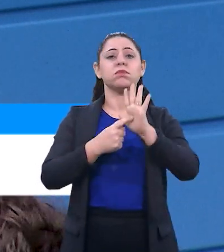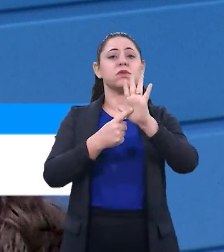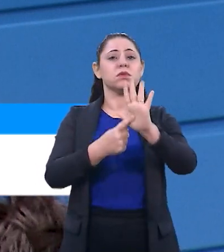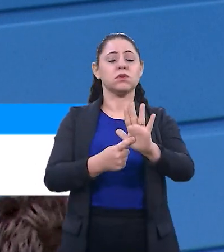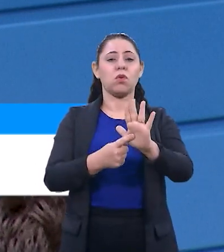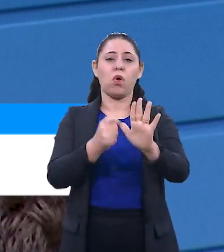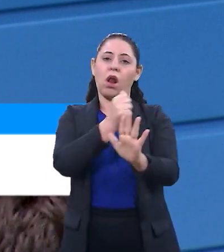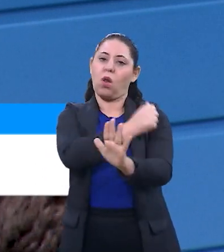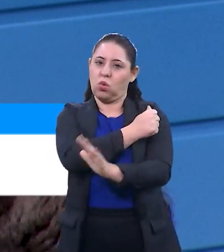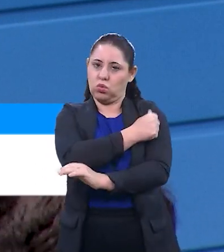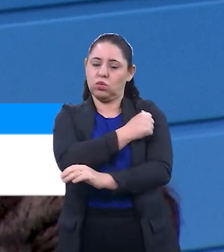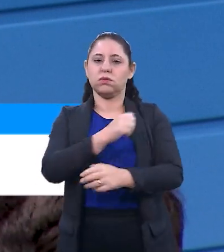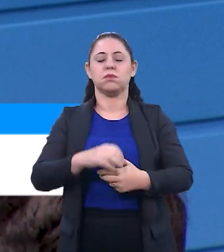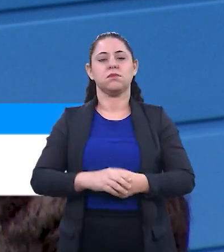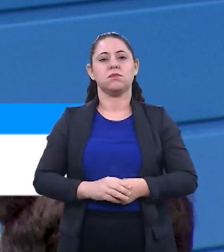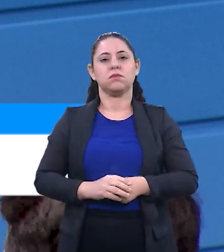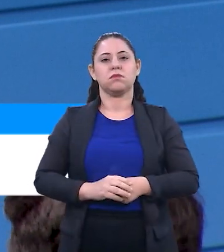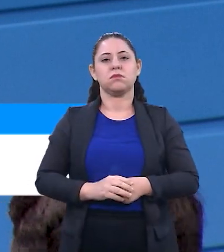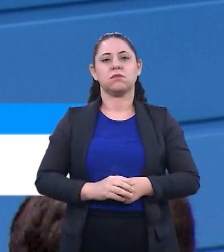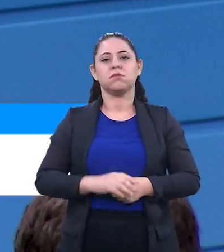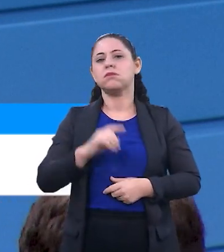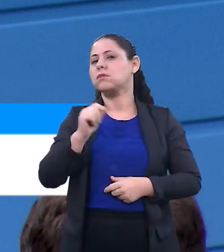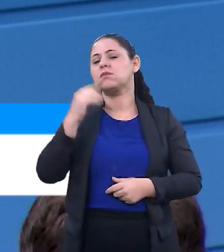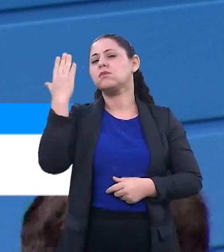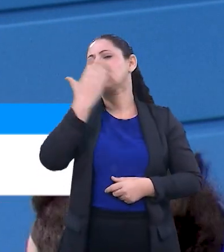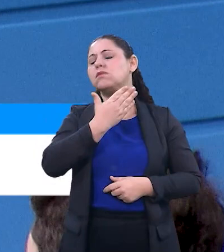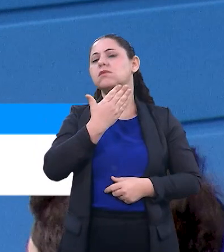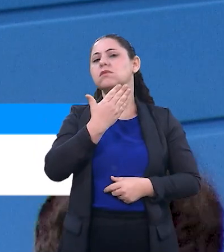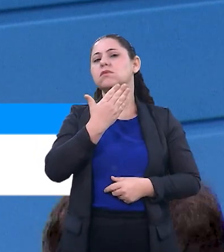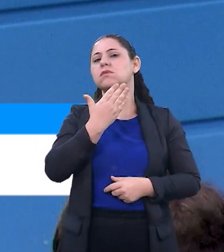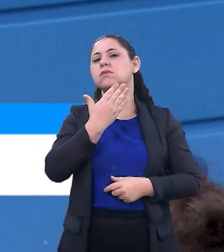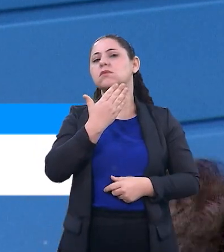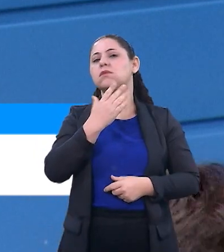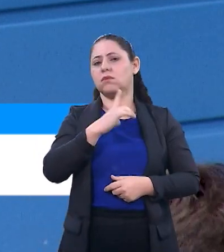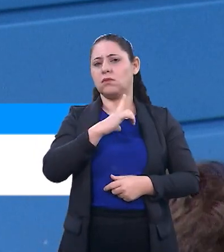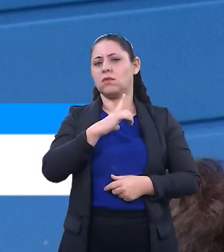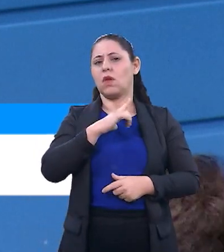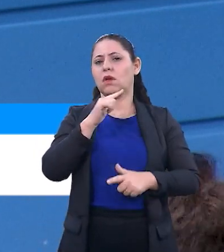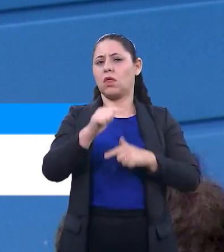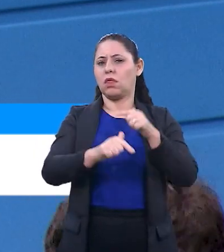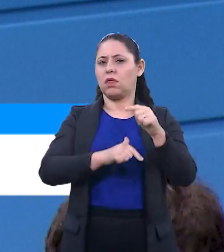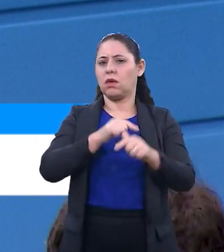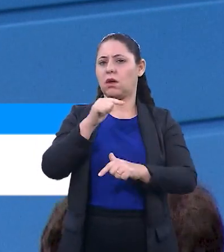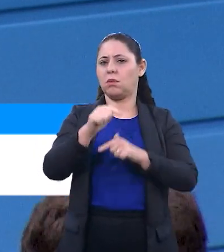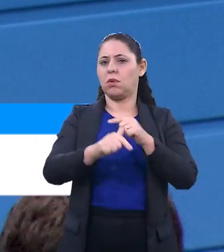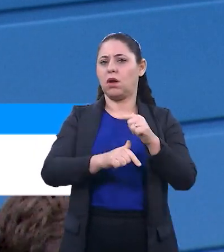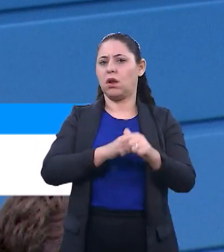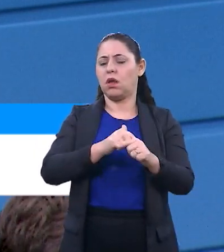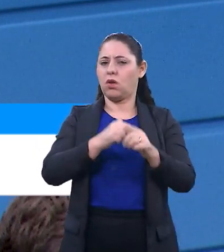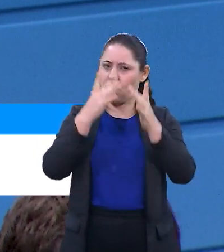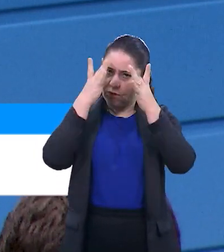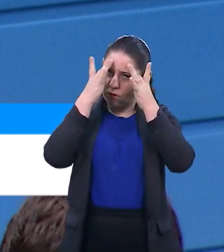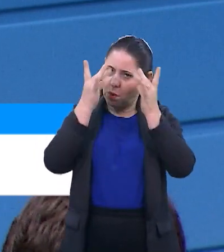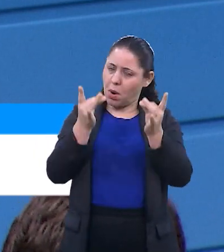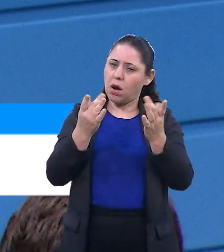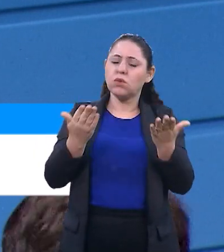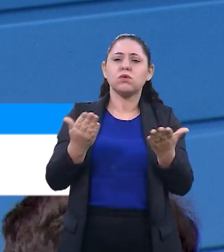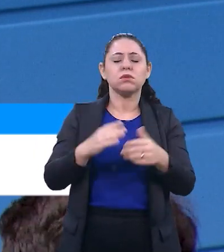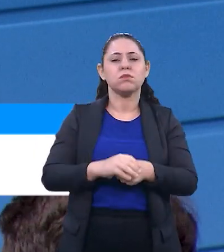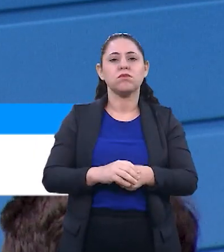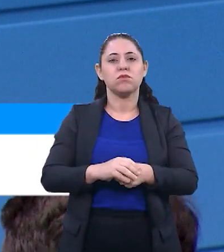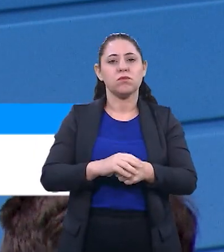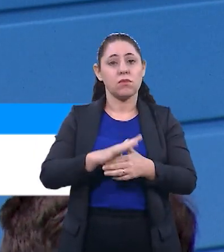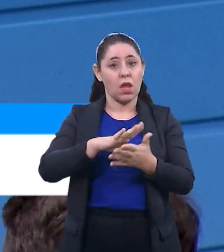da apresentação pelos alunos de comprovação de que se encontram trabalhando de maneira formal,